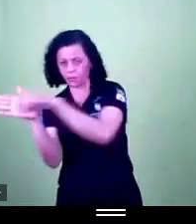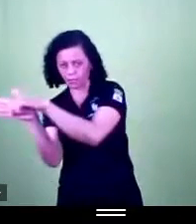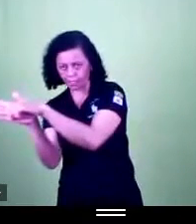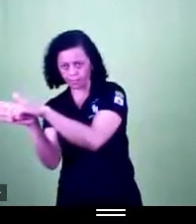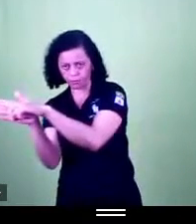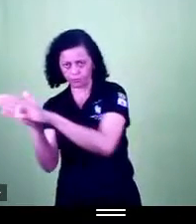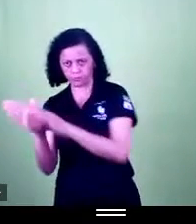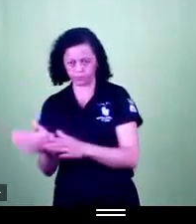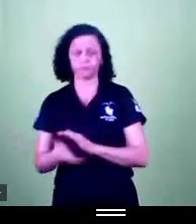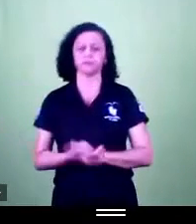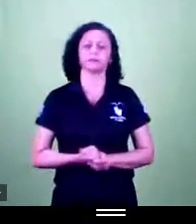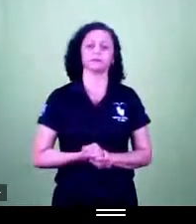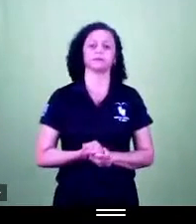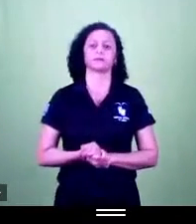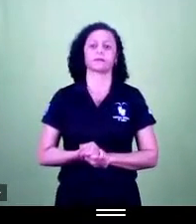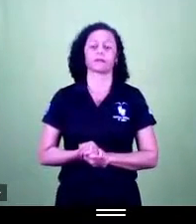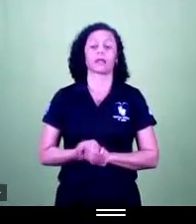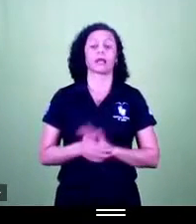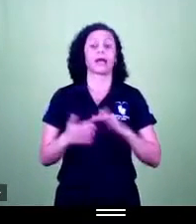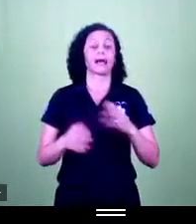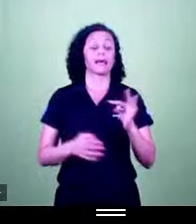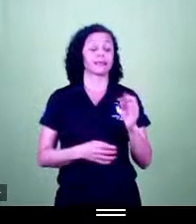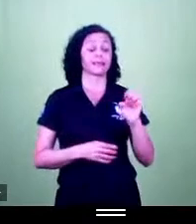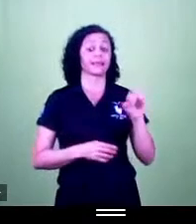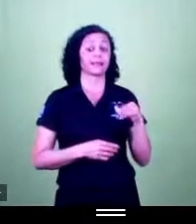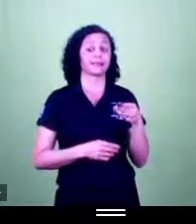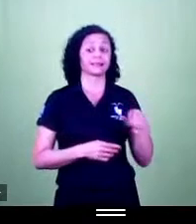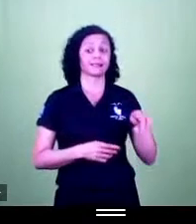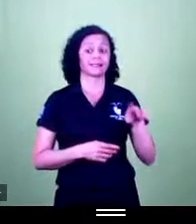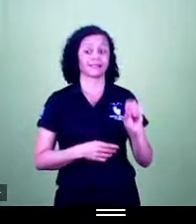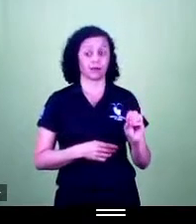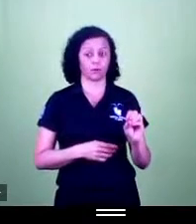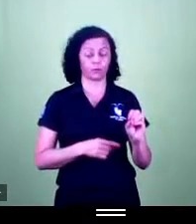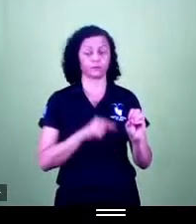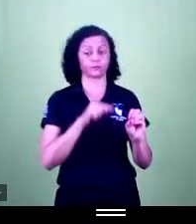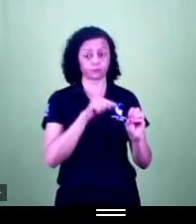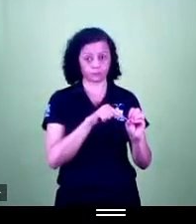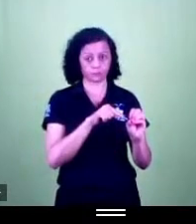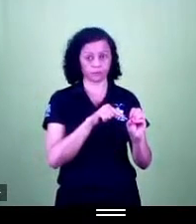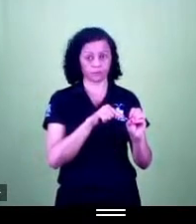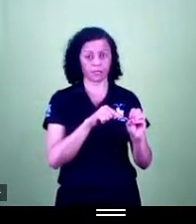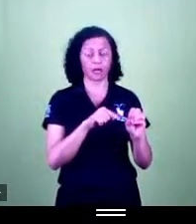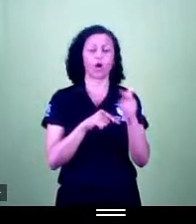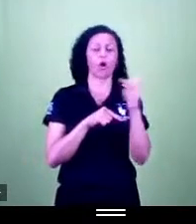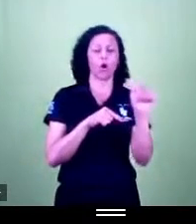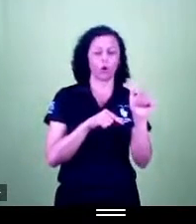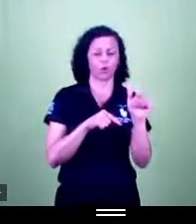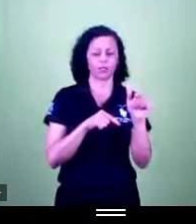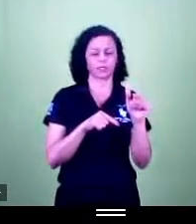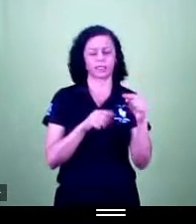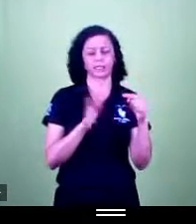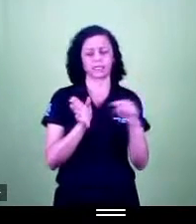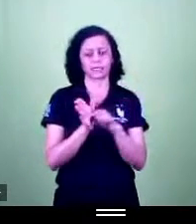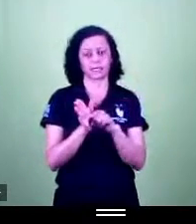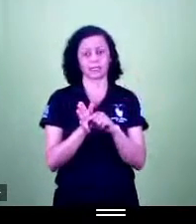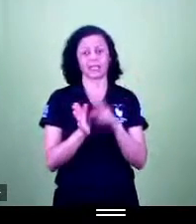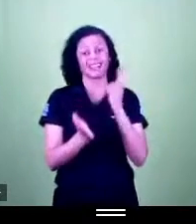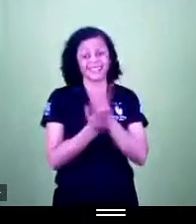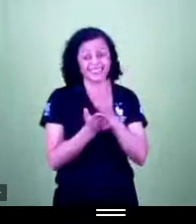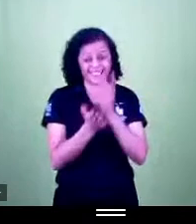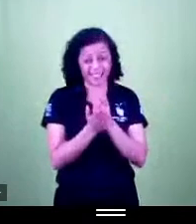menor potencial menos. A tensão, a gente vai marcar a tensão como uma outra setinha que sempre vai do menos para o